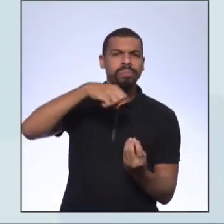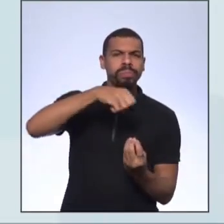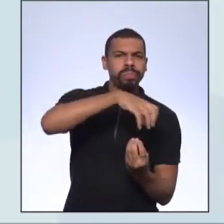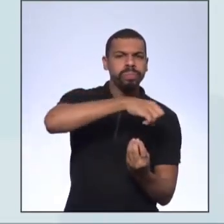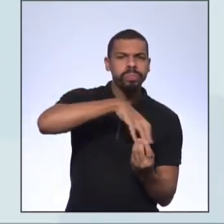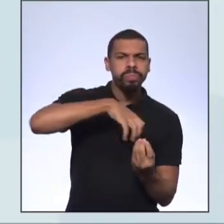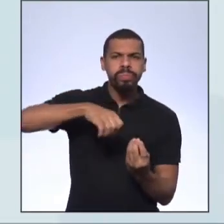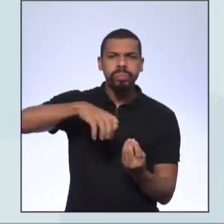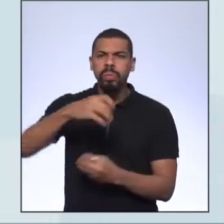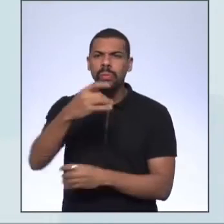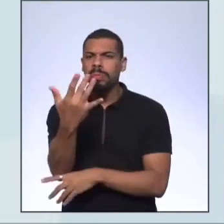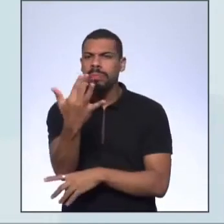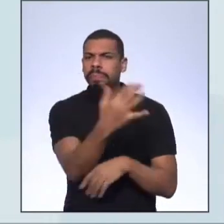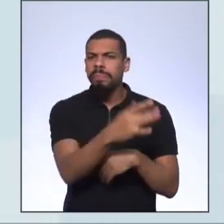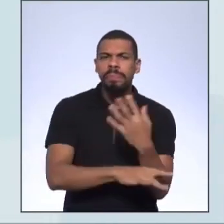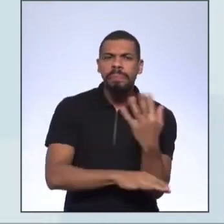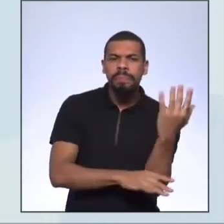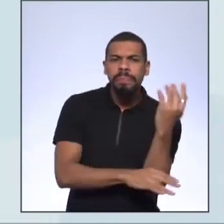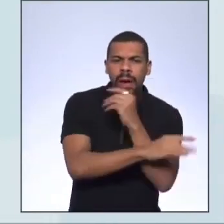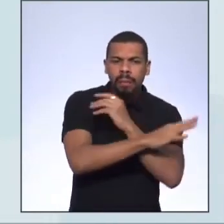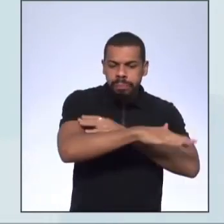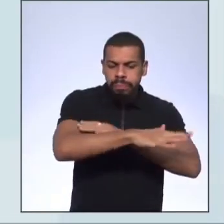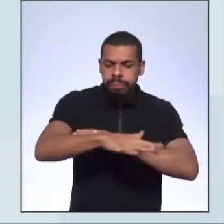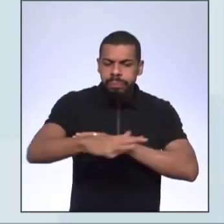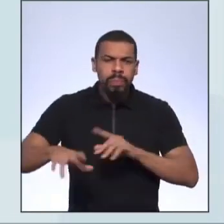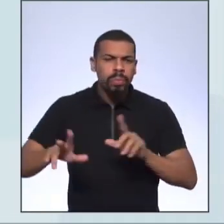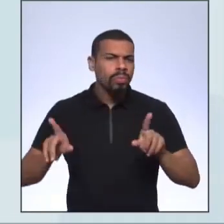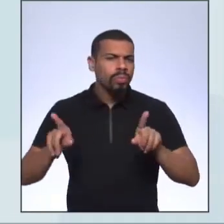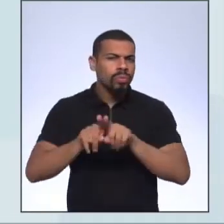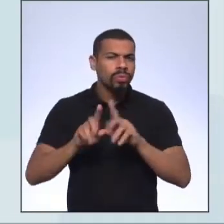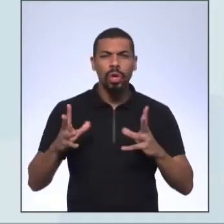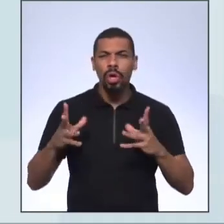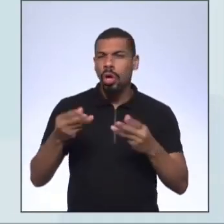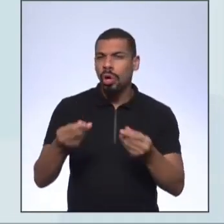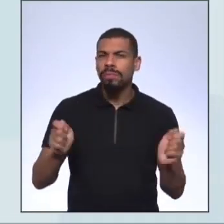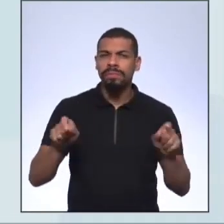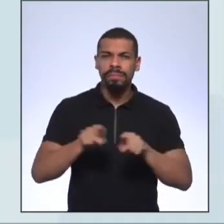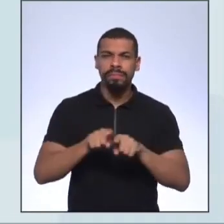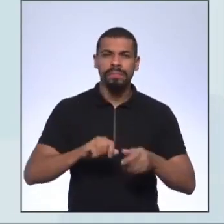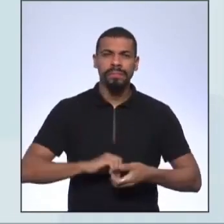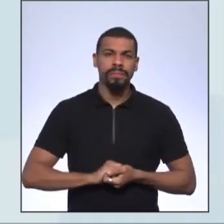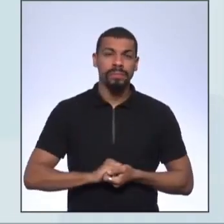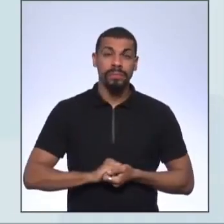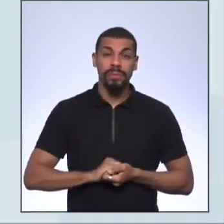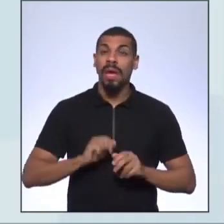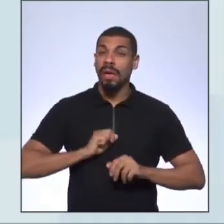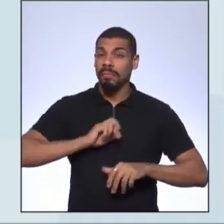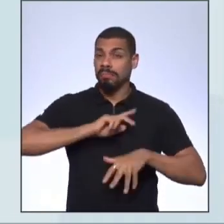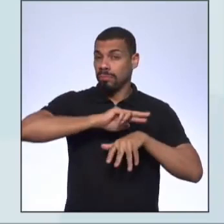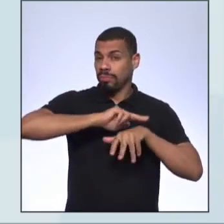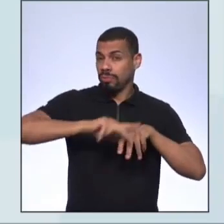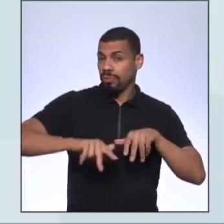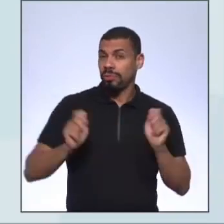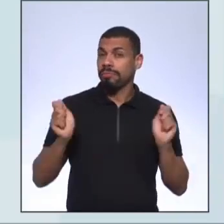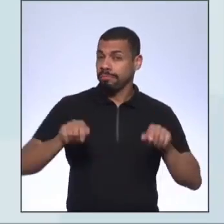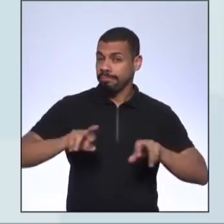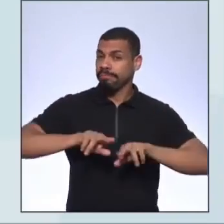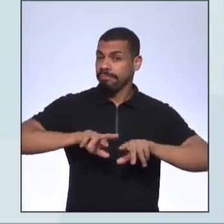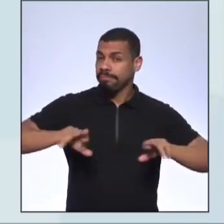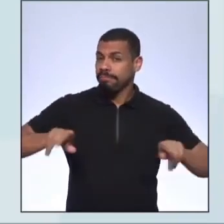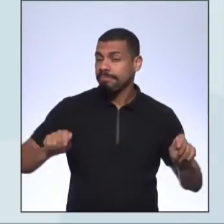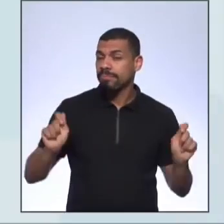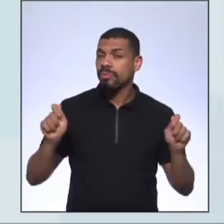animais, plantas, algas, protozoários. Então, a vida ela é extremamente diversa. E, a partir